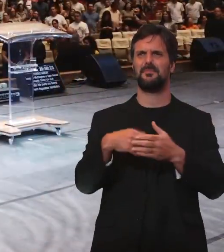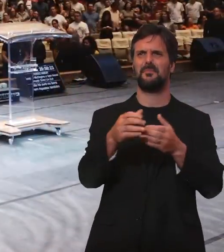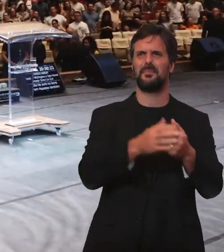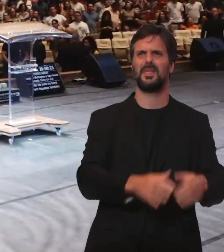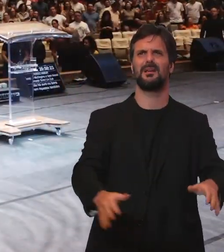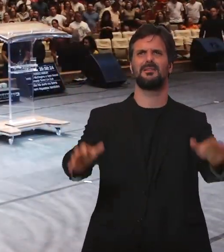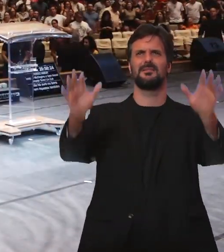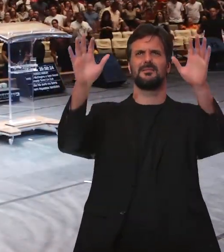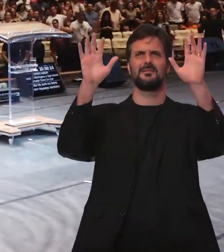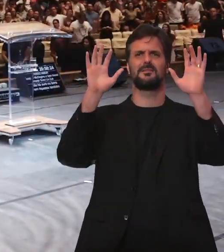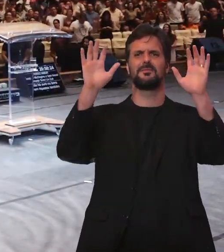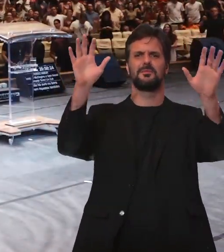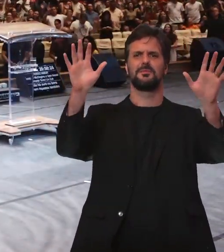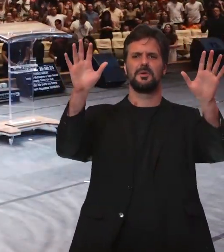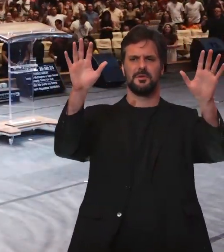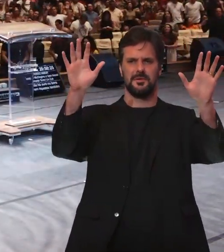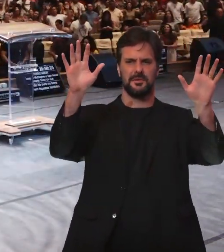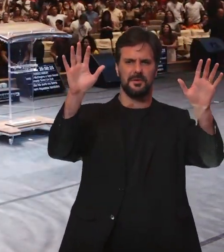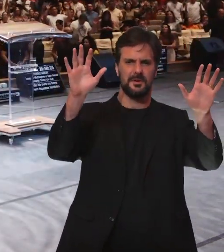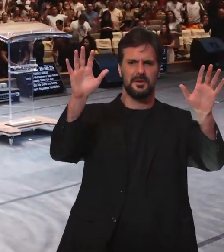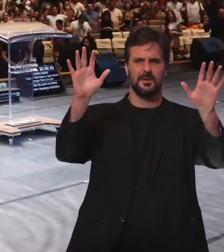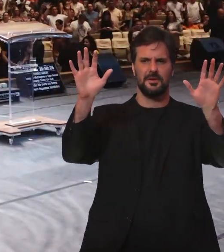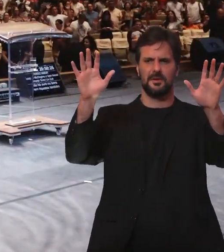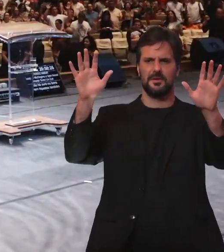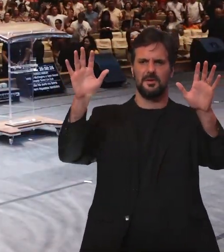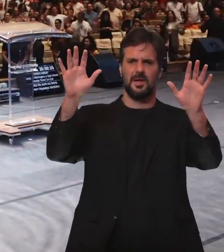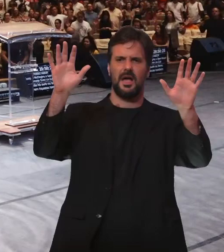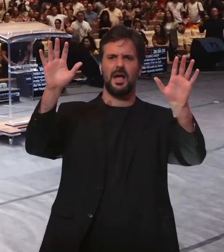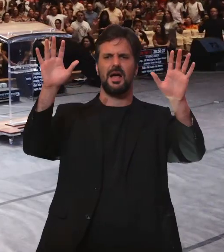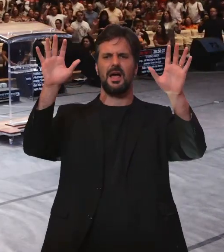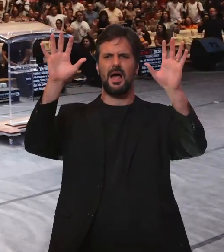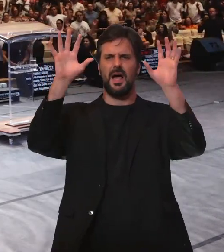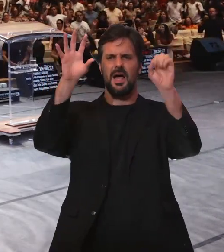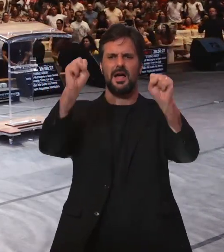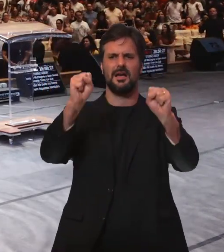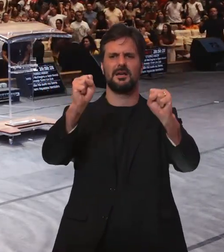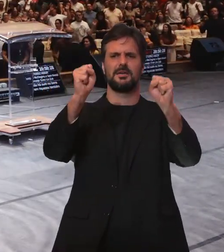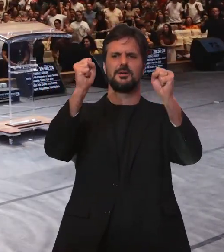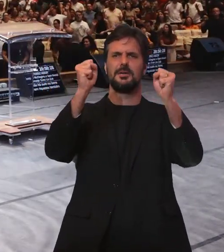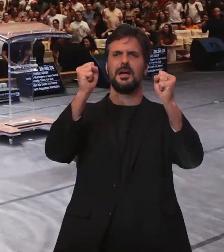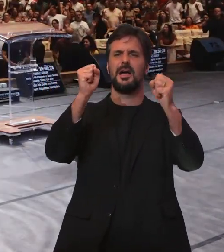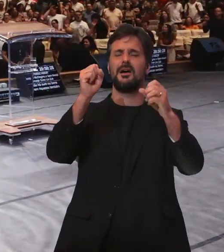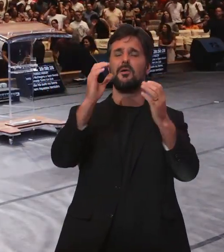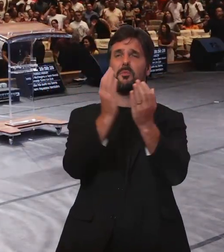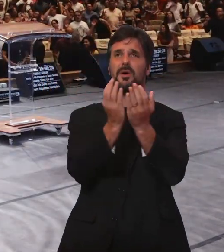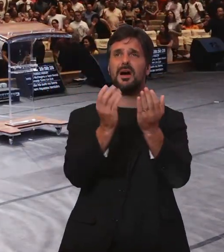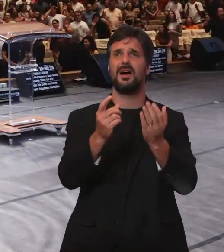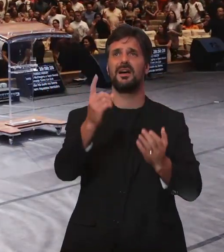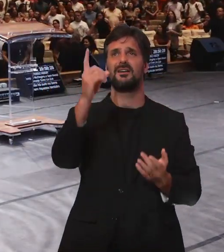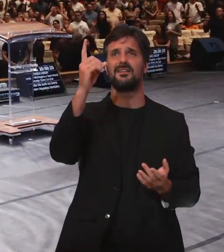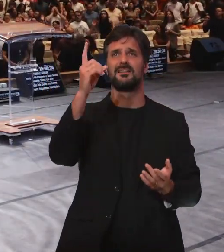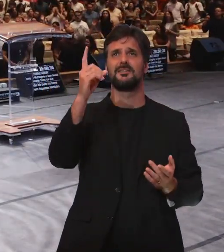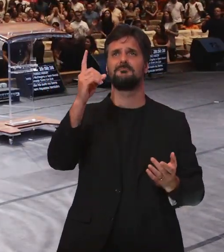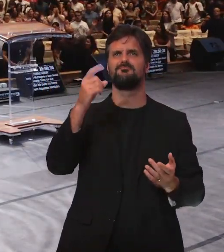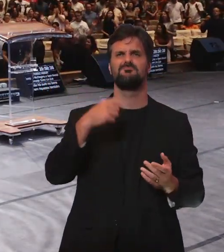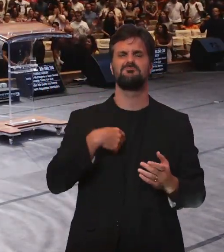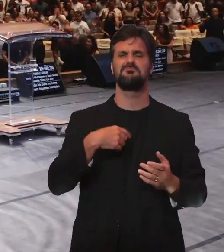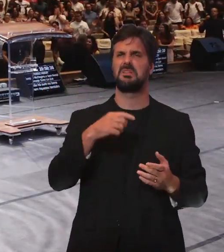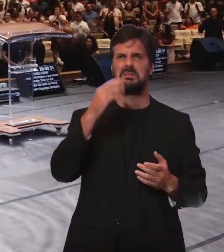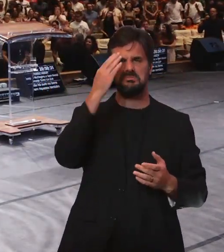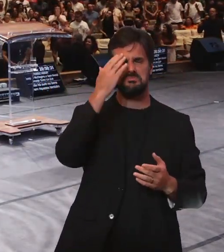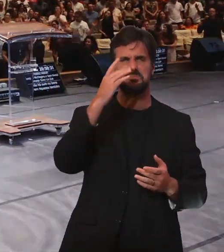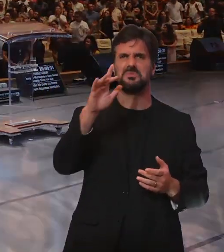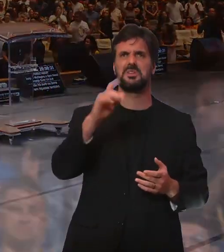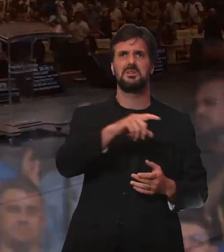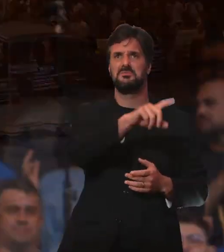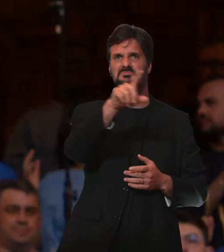mãos assim para o céu. Agarra a palavra de Deus. Eu não sei o que você está vivendo, irmão. A